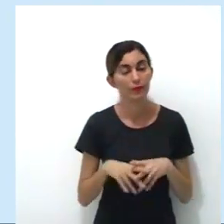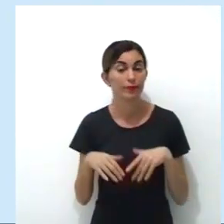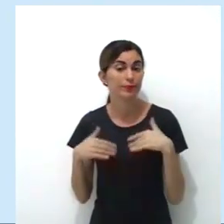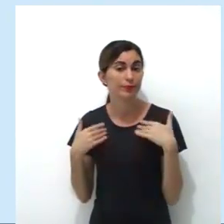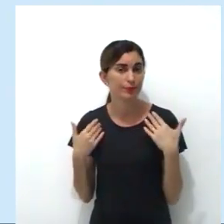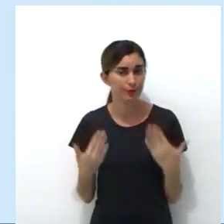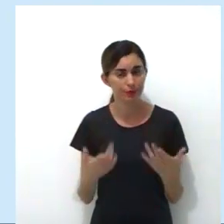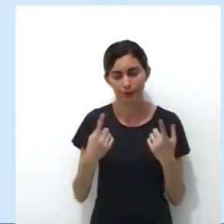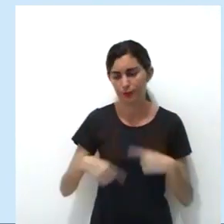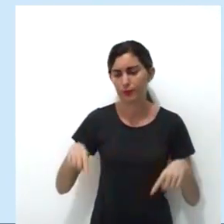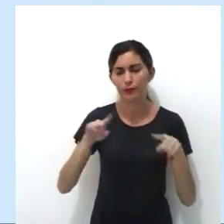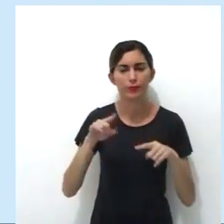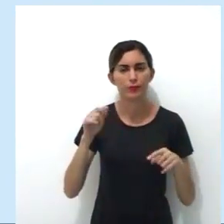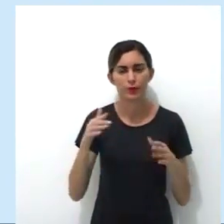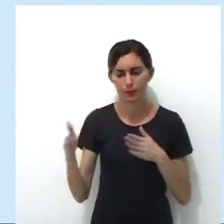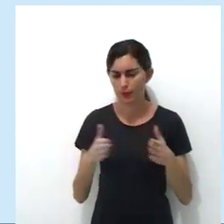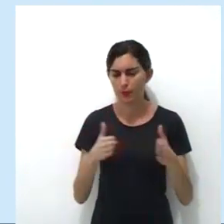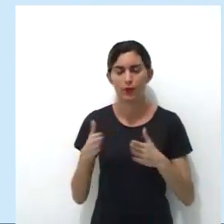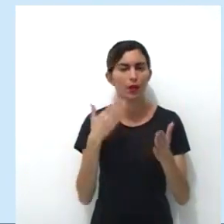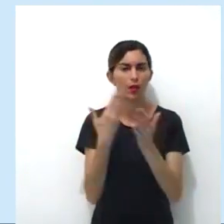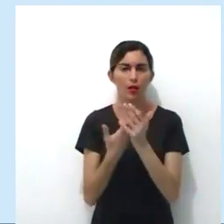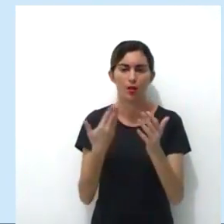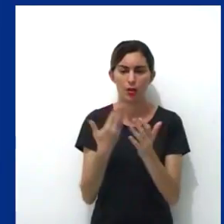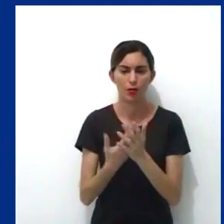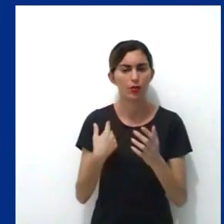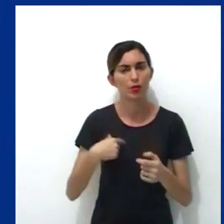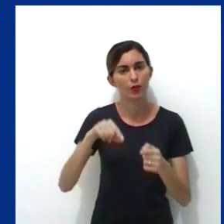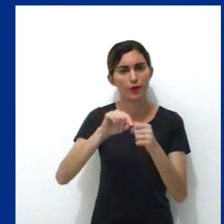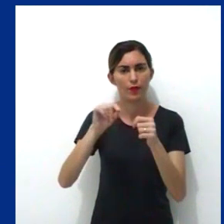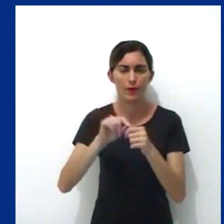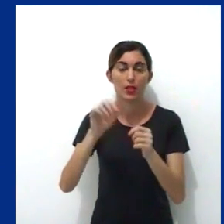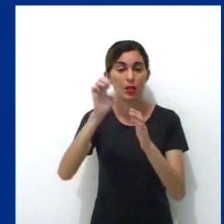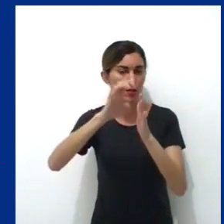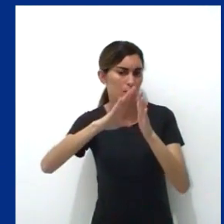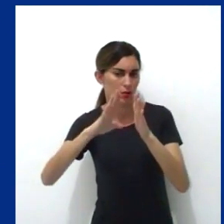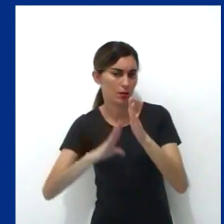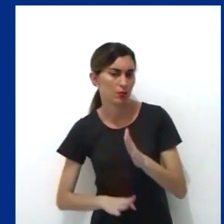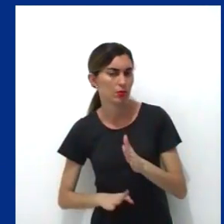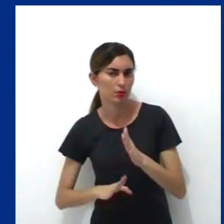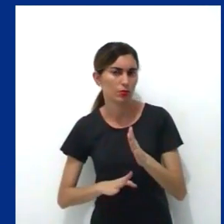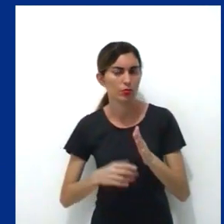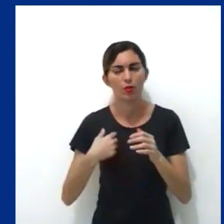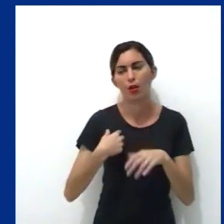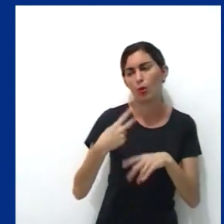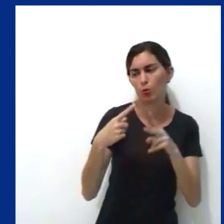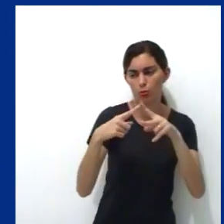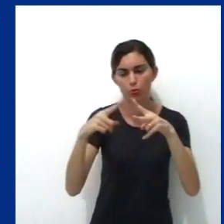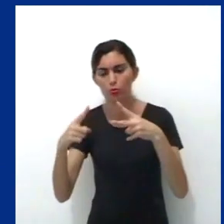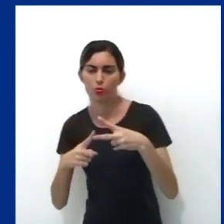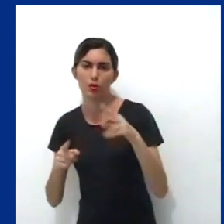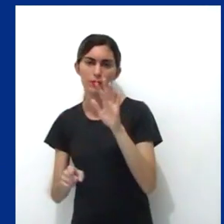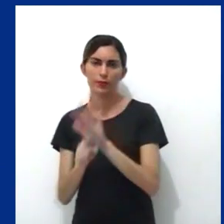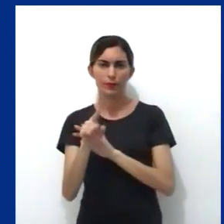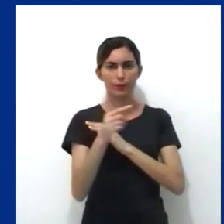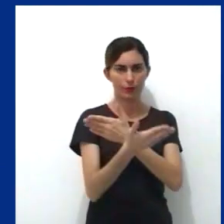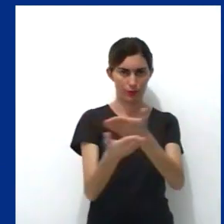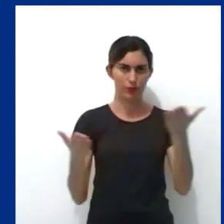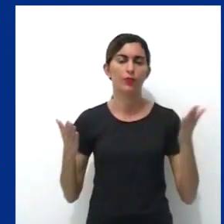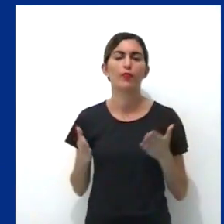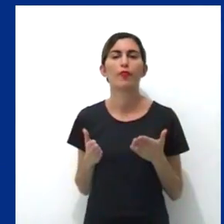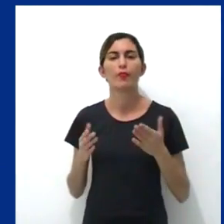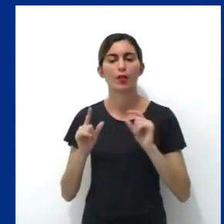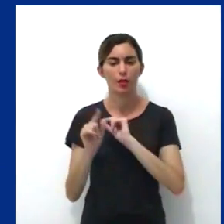você pode ter ideia melhor. E como é que faz isso, professora? Através de um projeto de pesquisa, através de um projeto, né,